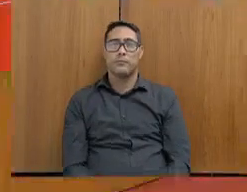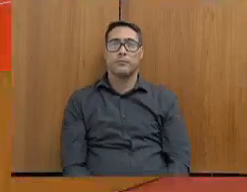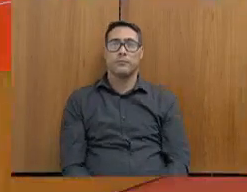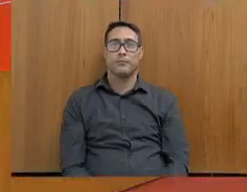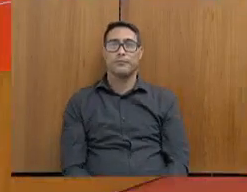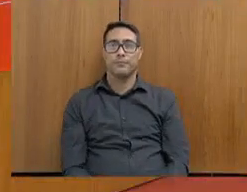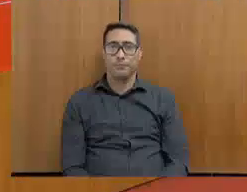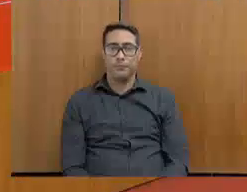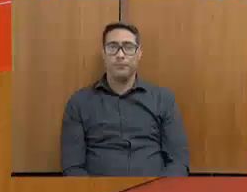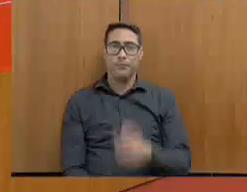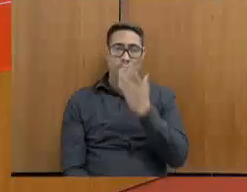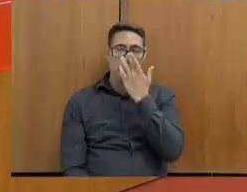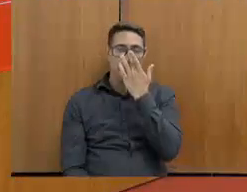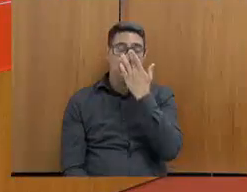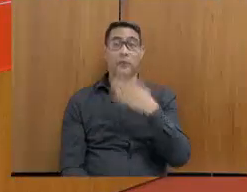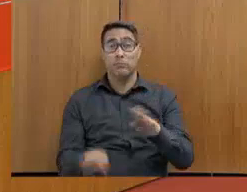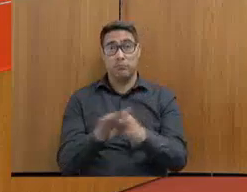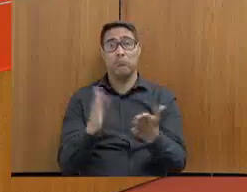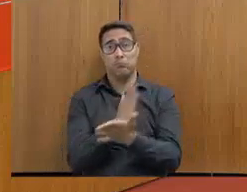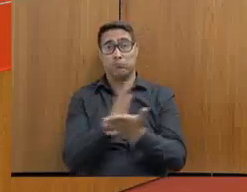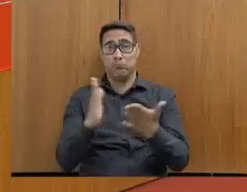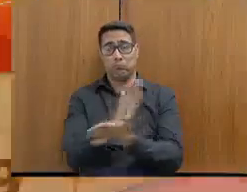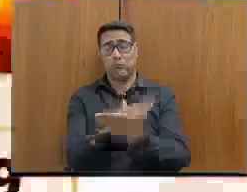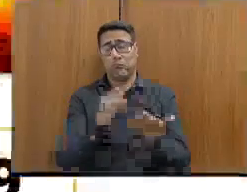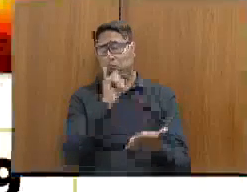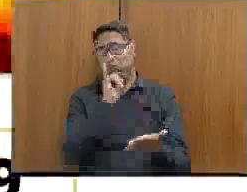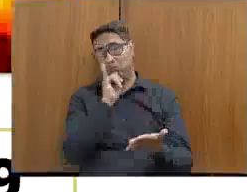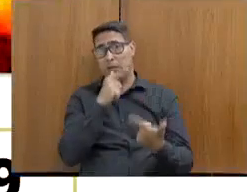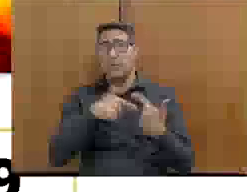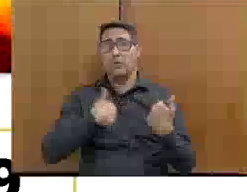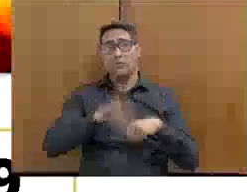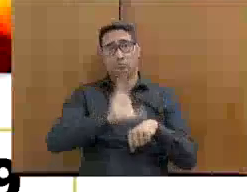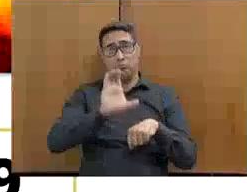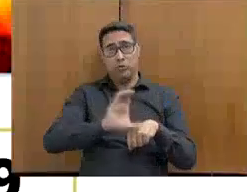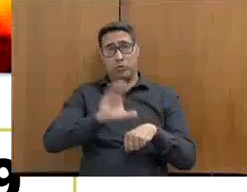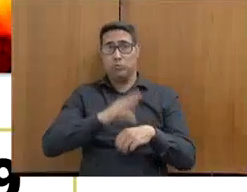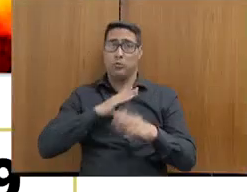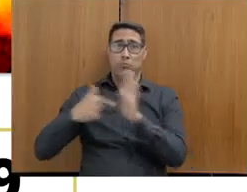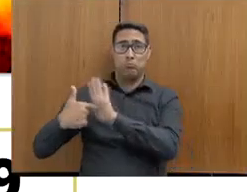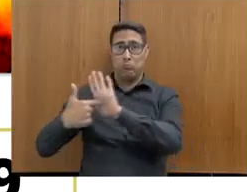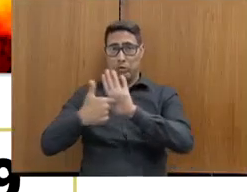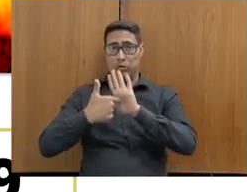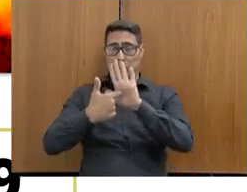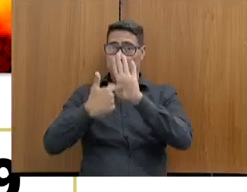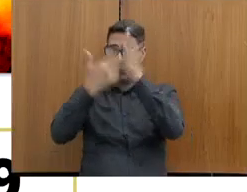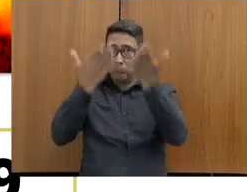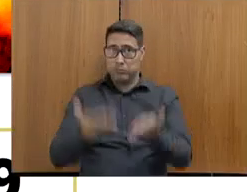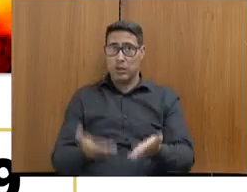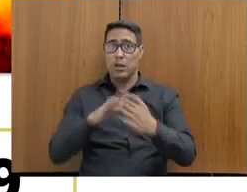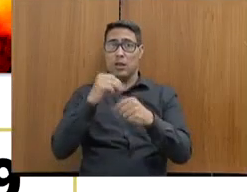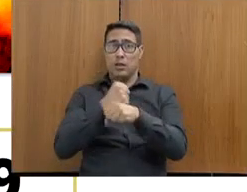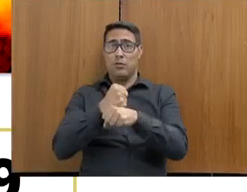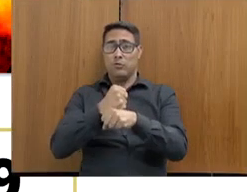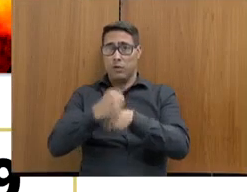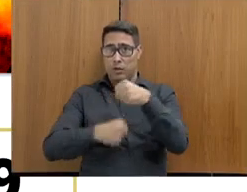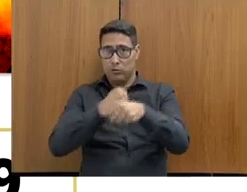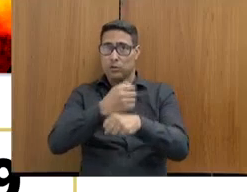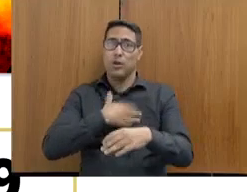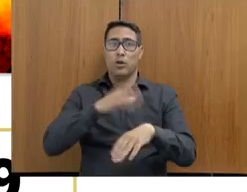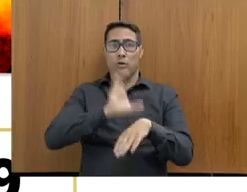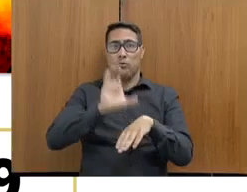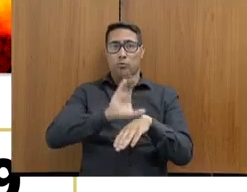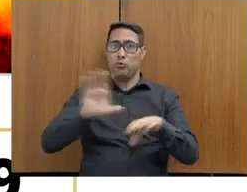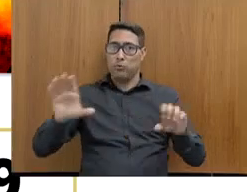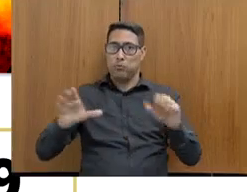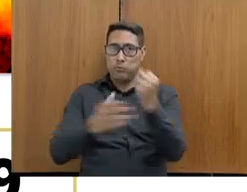então aqui nós trouxemos alguns exemplos né de recursos que foram realizados é neste ano né que é o curso de proteção